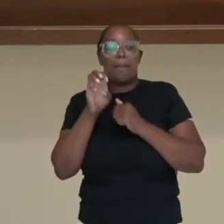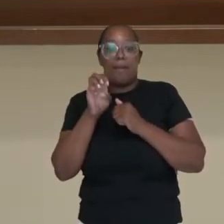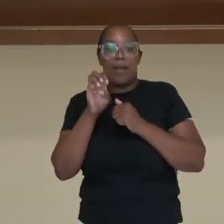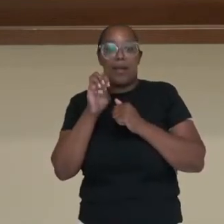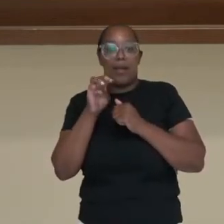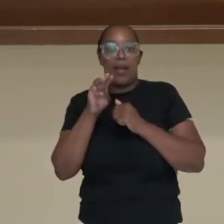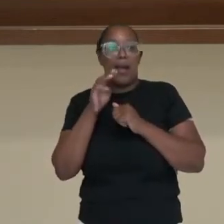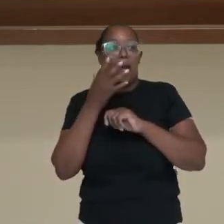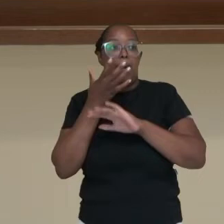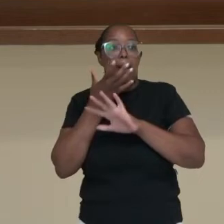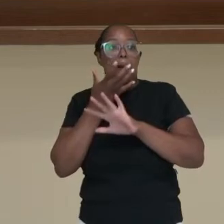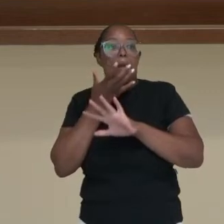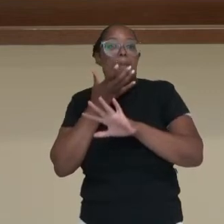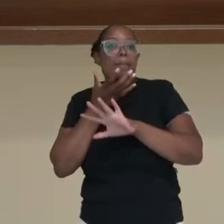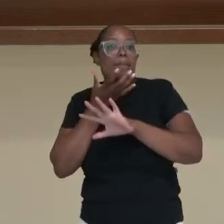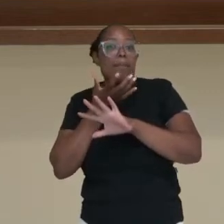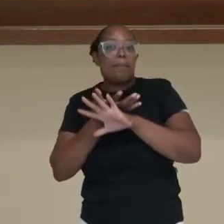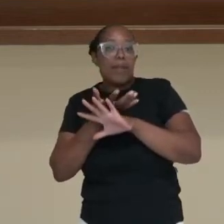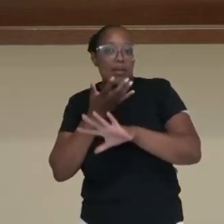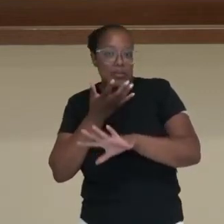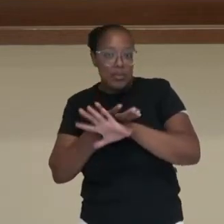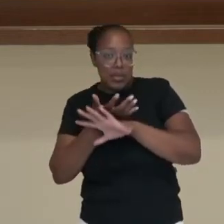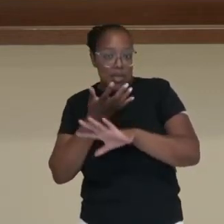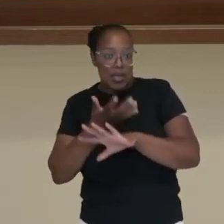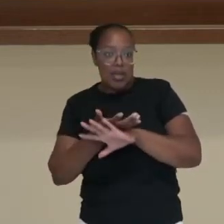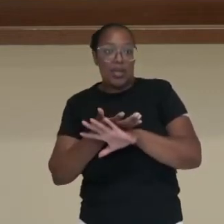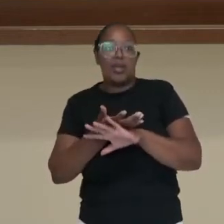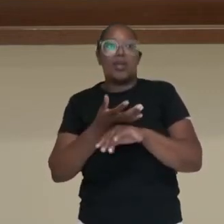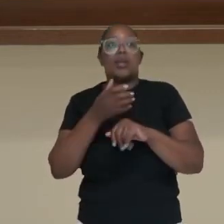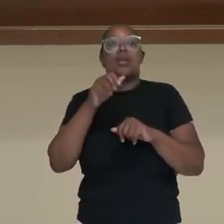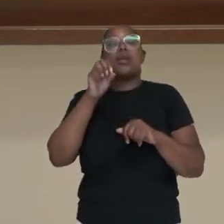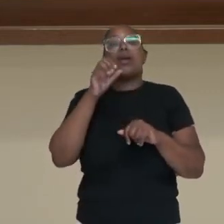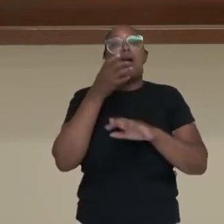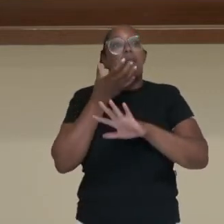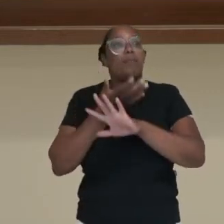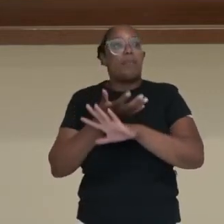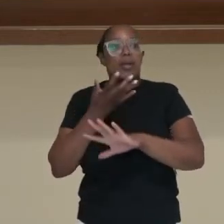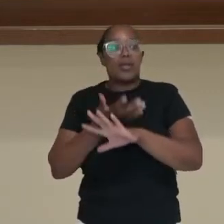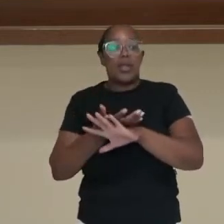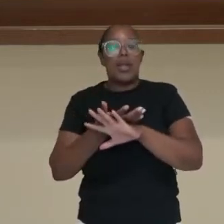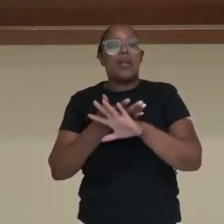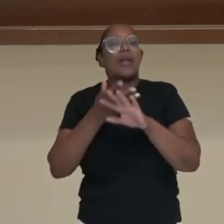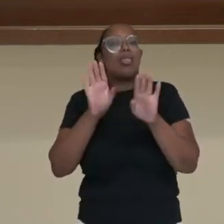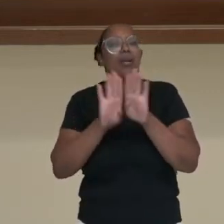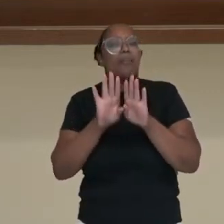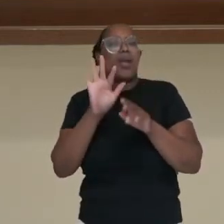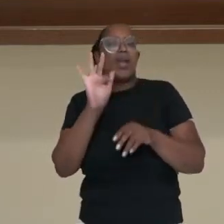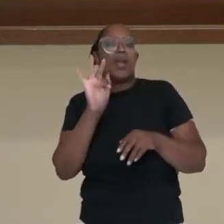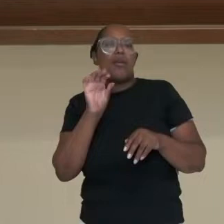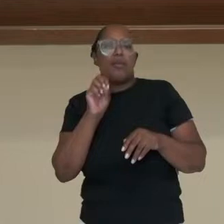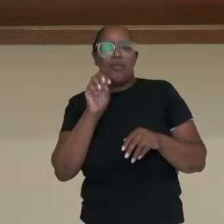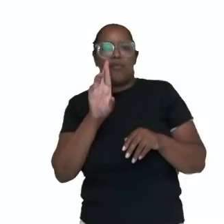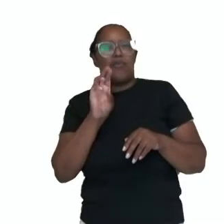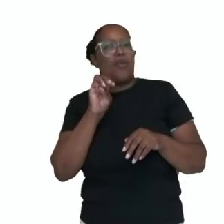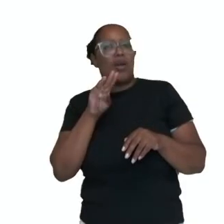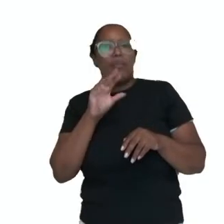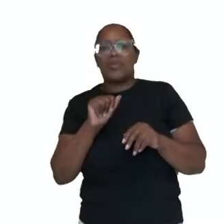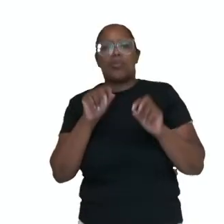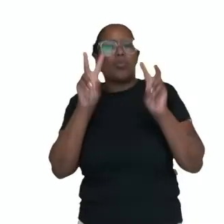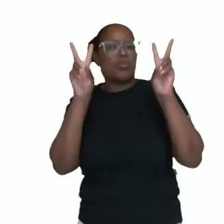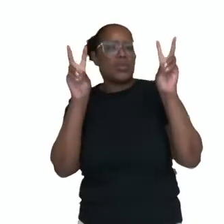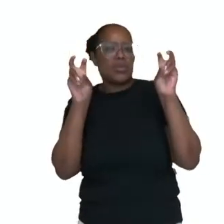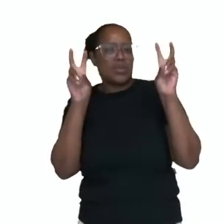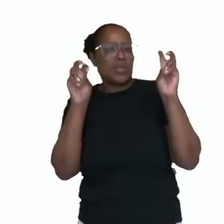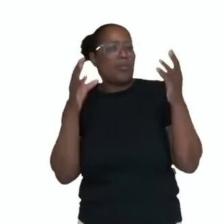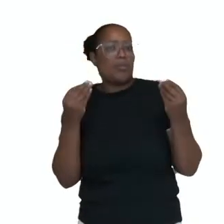Agora, a gente vai falar sobre ato e potência, matéria e forma, que são dois conceitos também muito importantes na